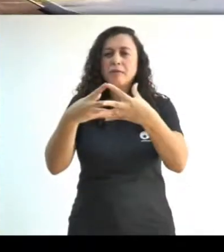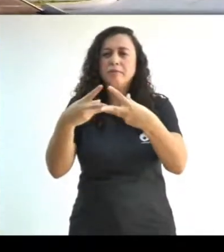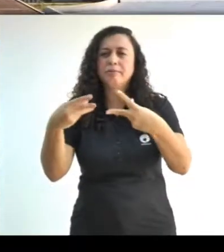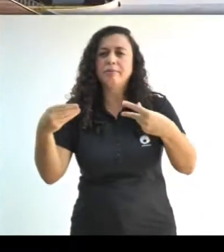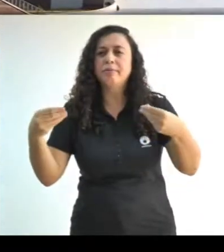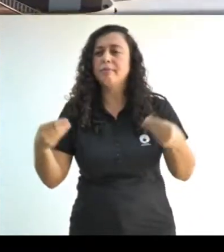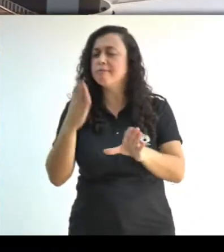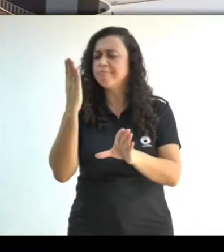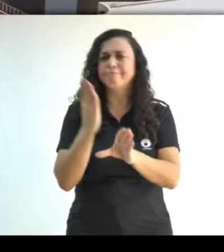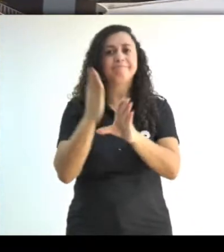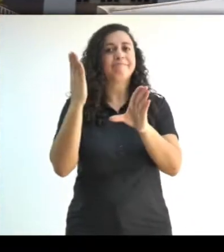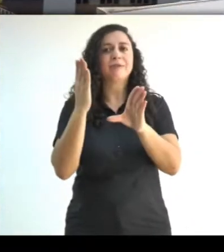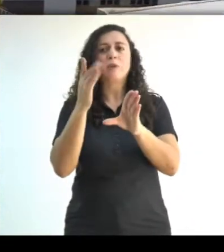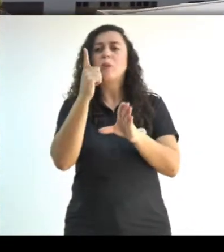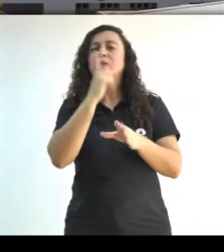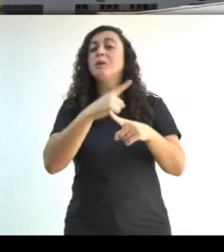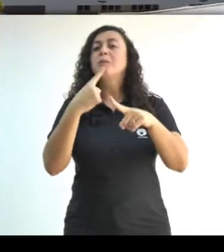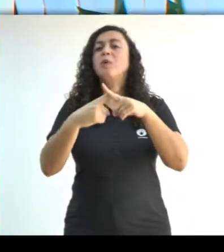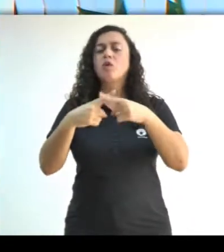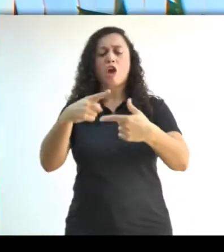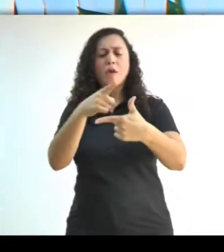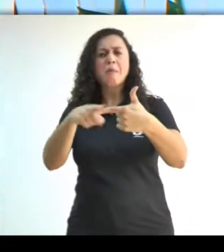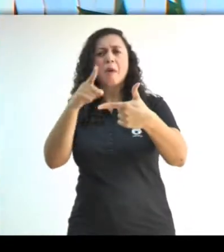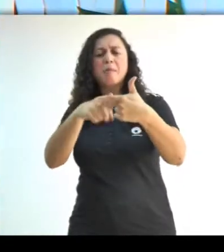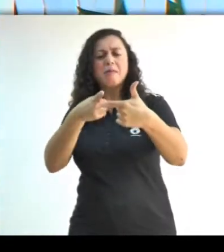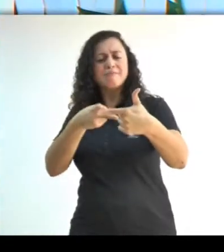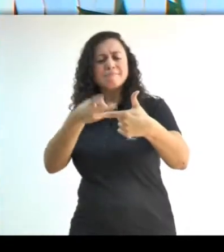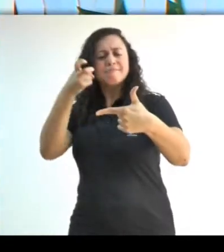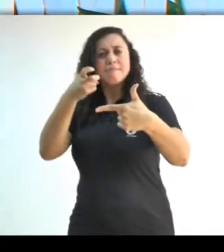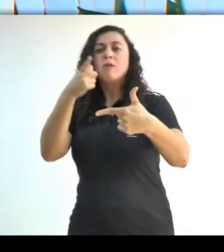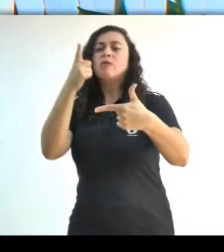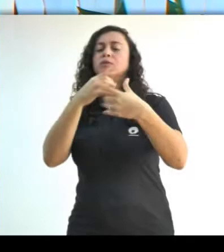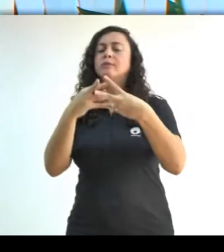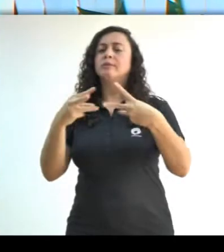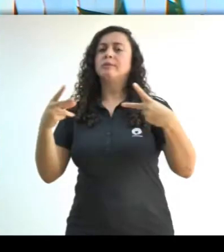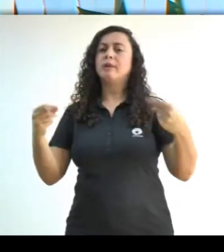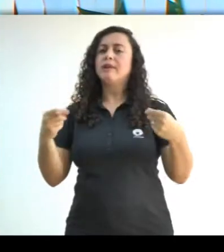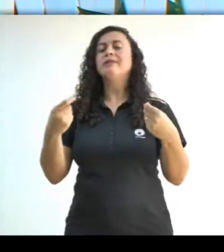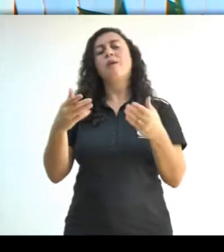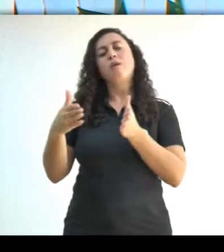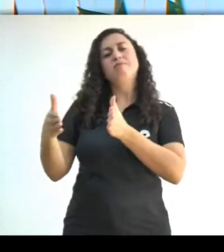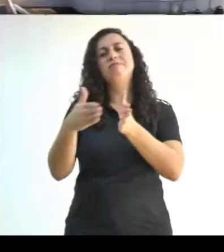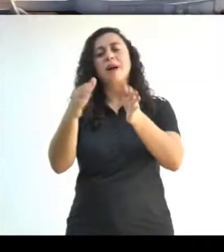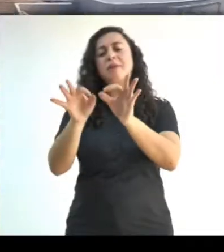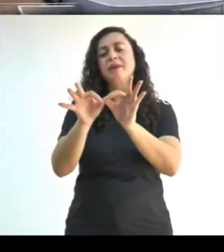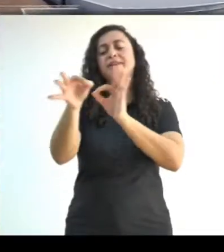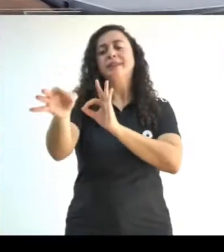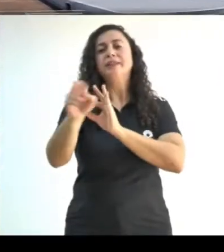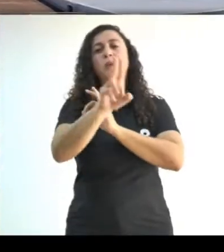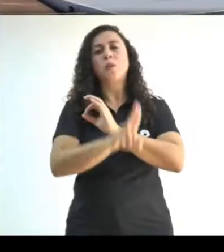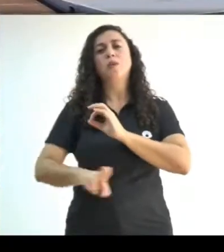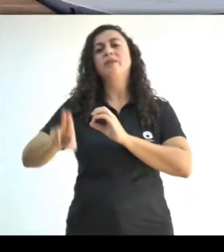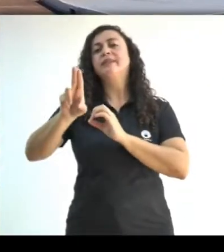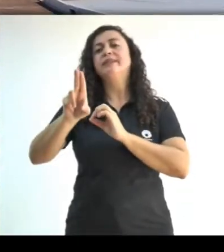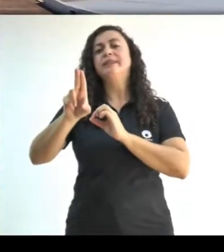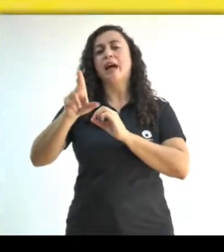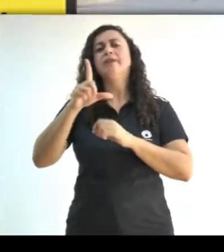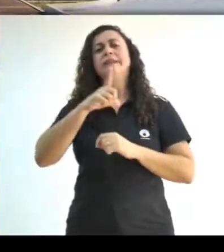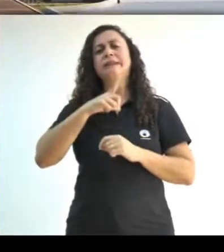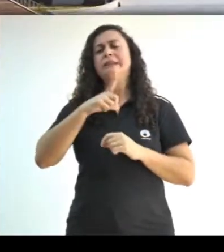na constatação do problema e buscar caminhos como a extensão universitária está no discurso de